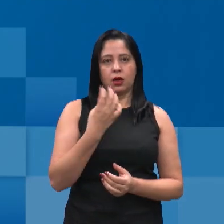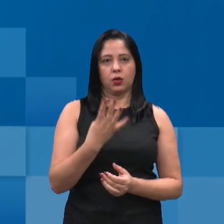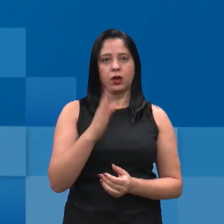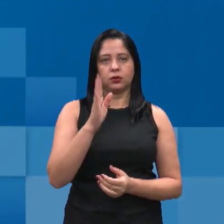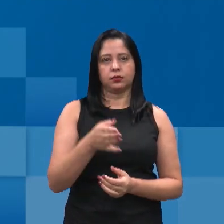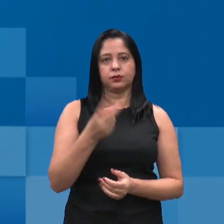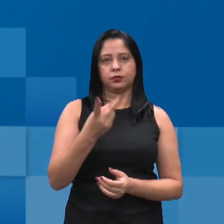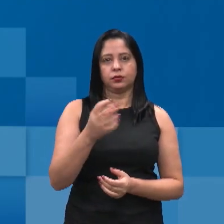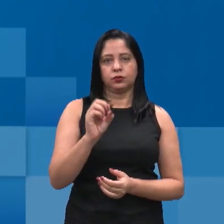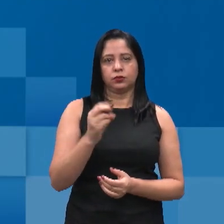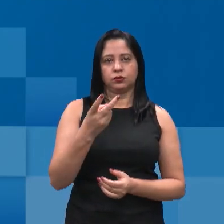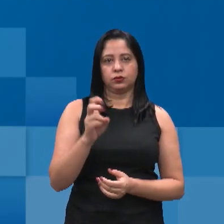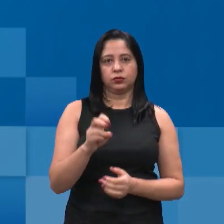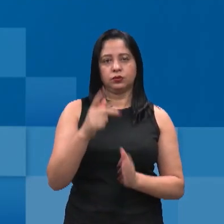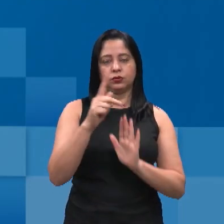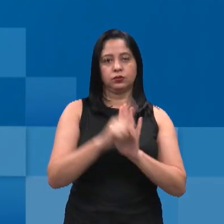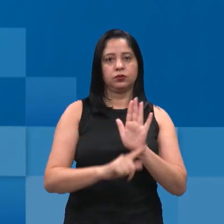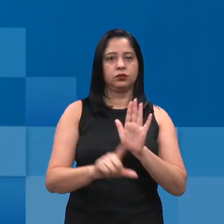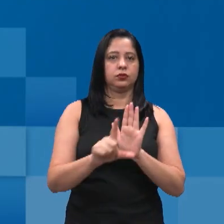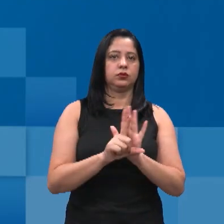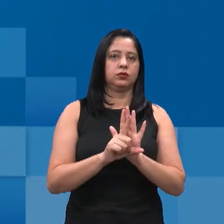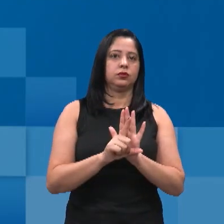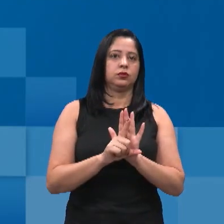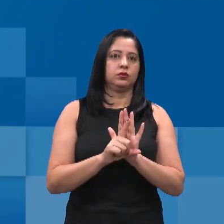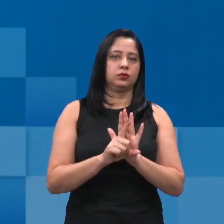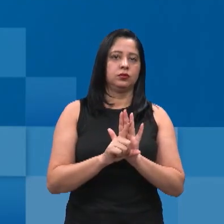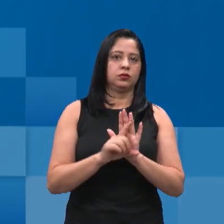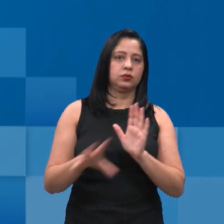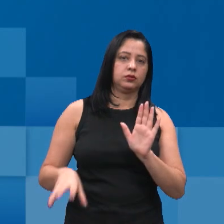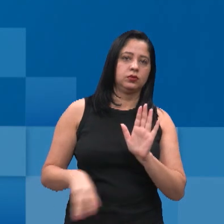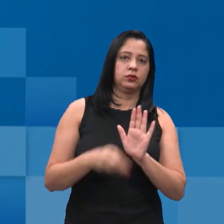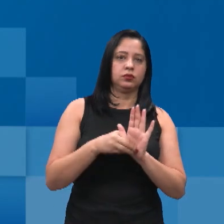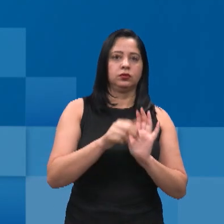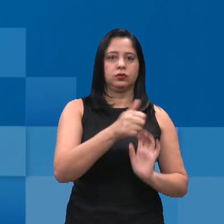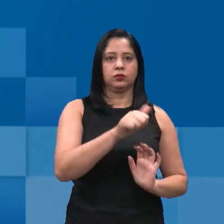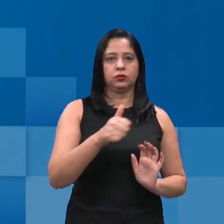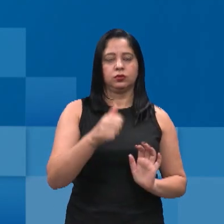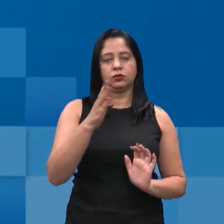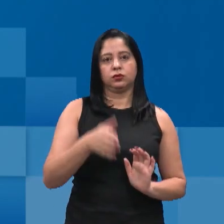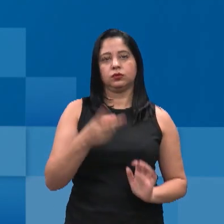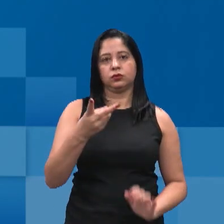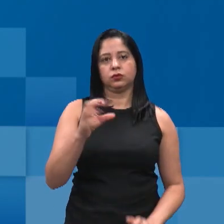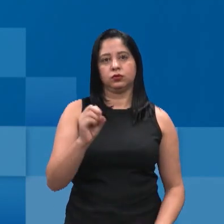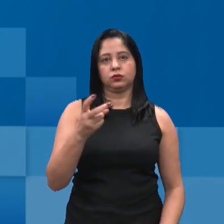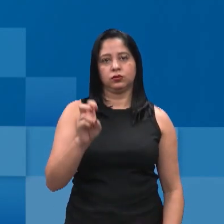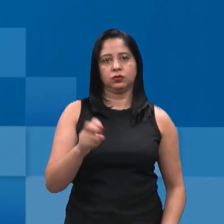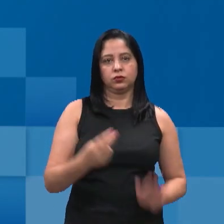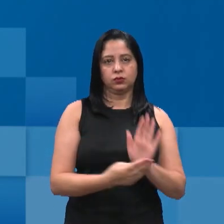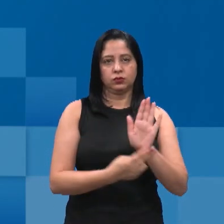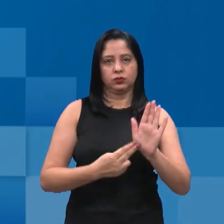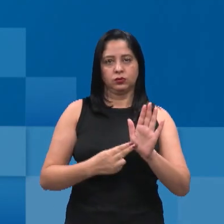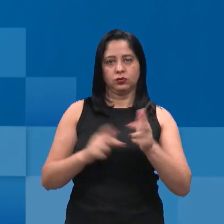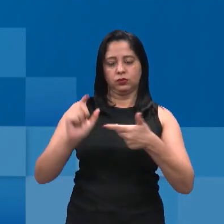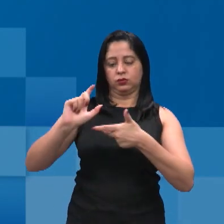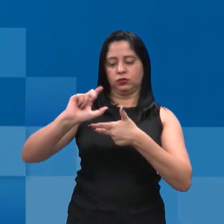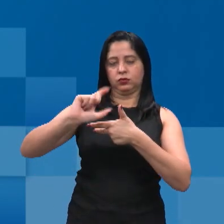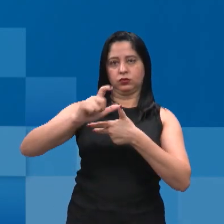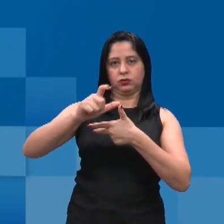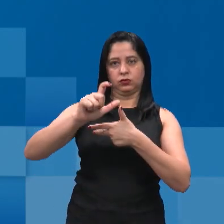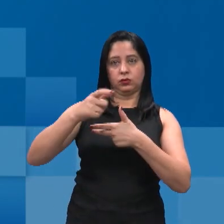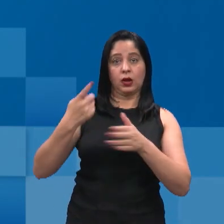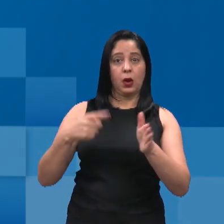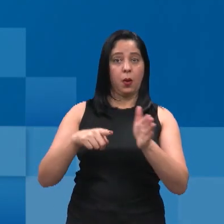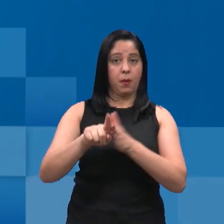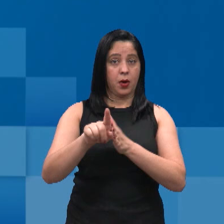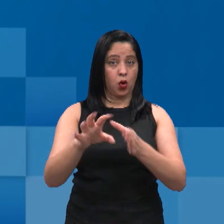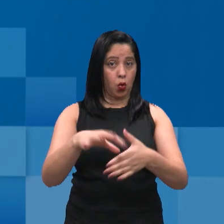8864/2025, projeto de lei. Projeto de lei complementar, número 11/2025, autoria do Poder Executivo. Consulta a